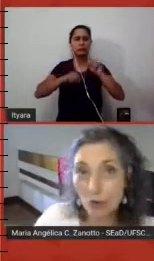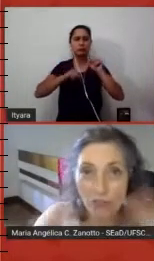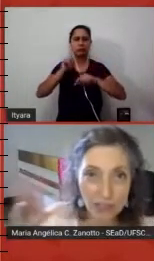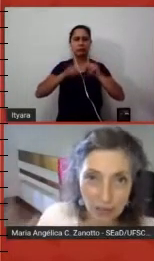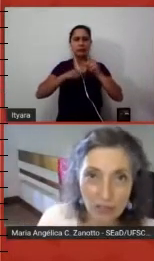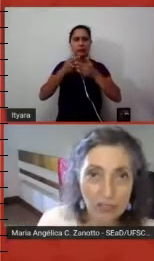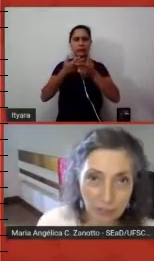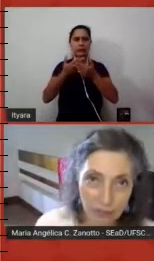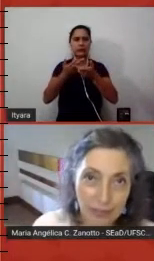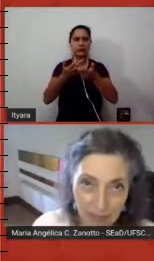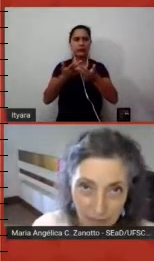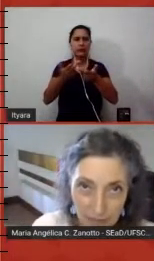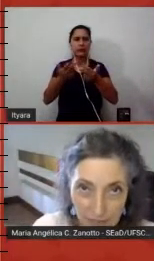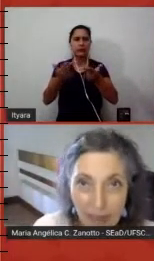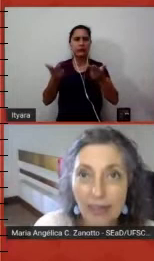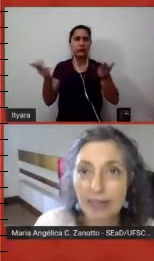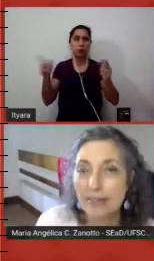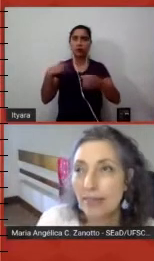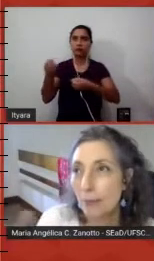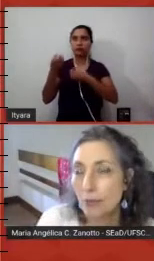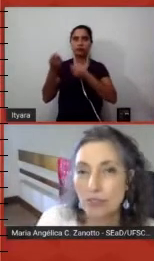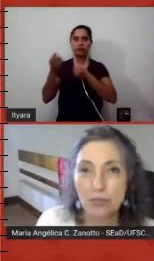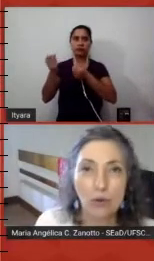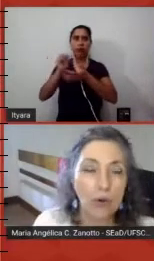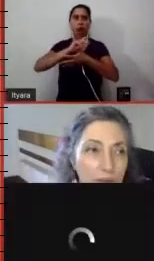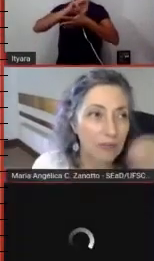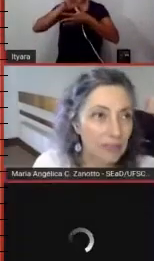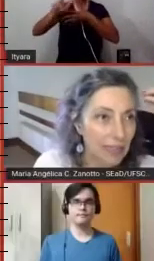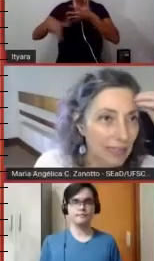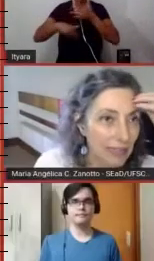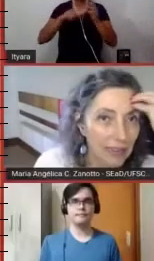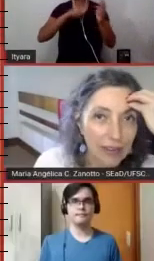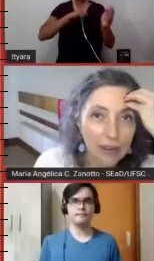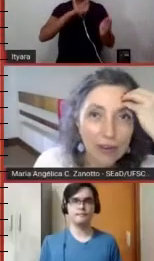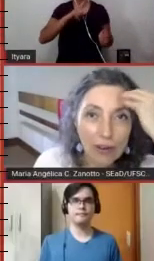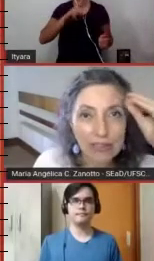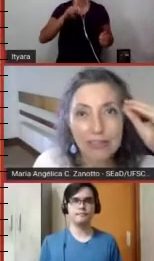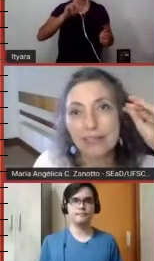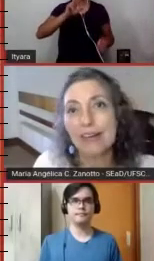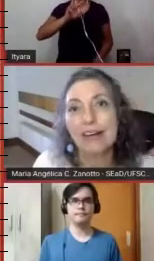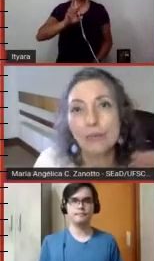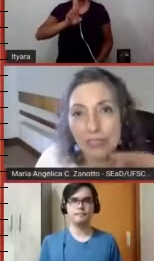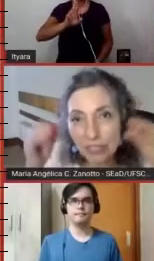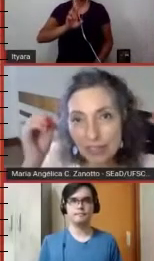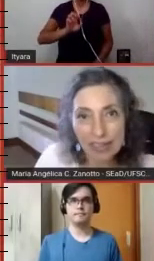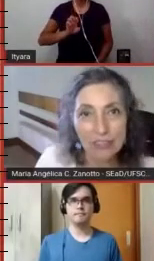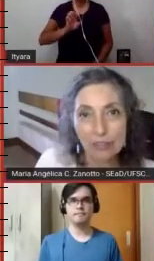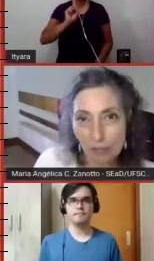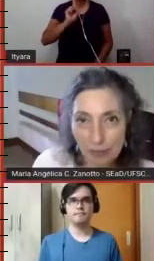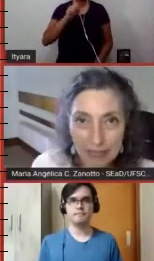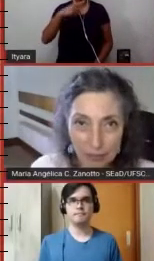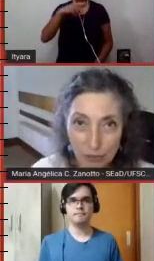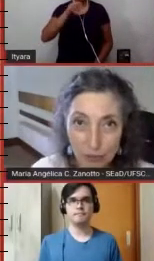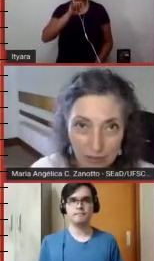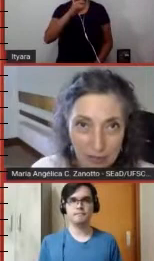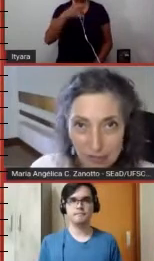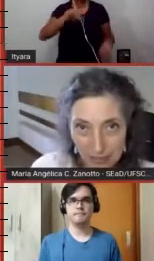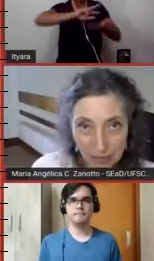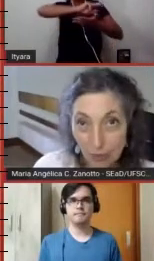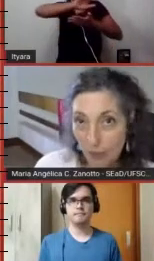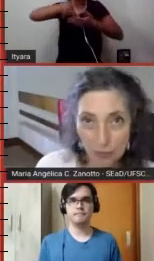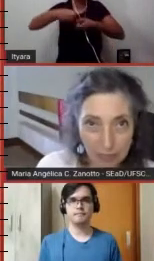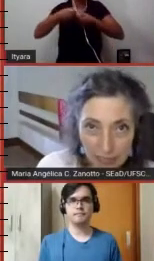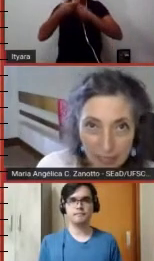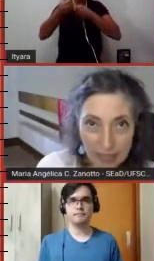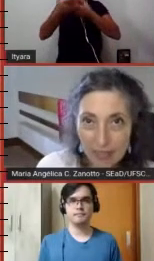vive essa overdose de informação, né? Tem repositório, tem, olha, a quantidade de informação de coisas